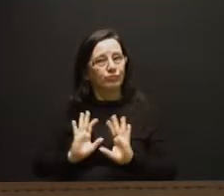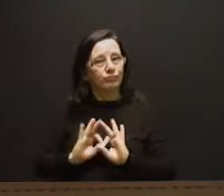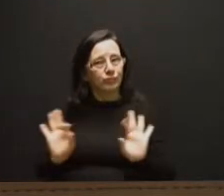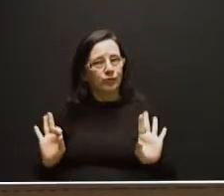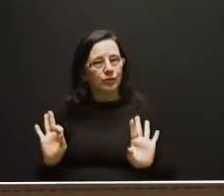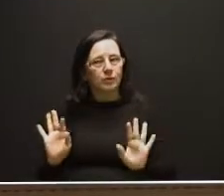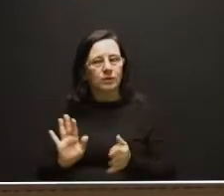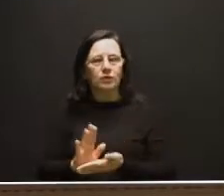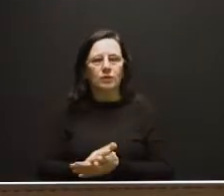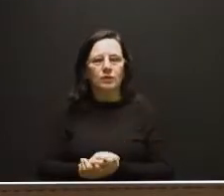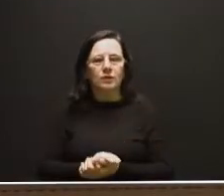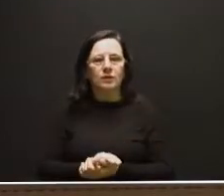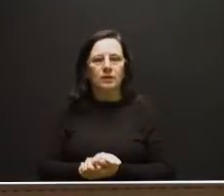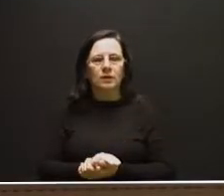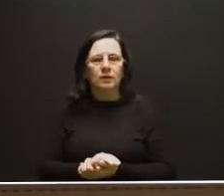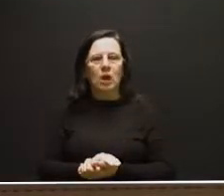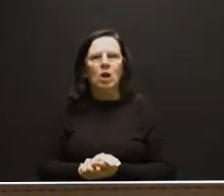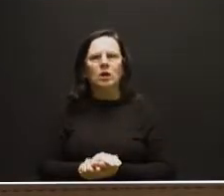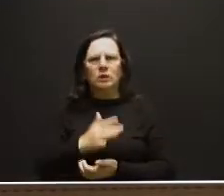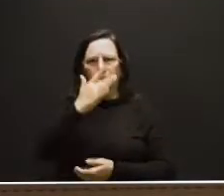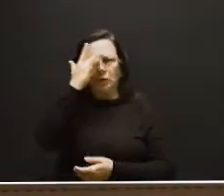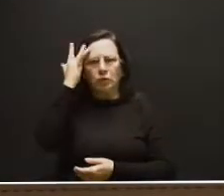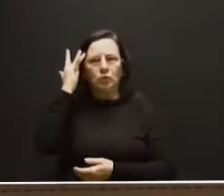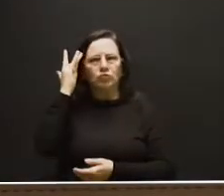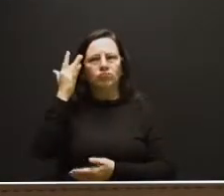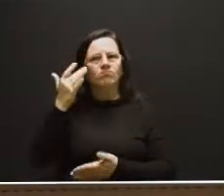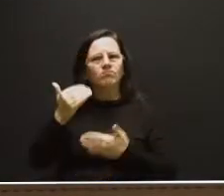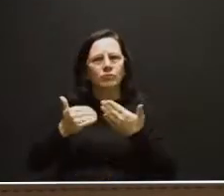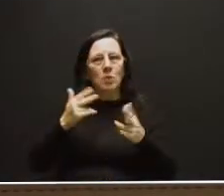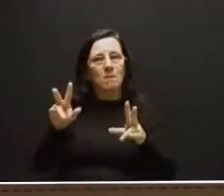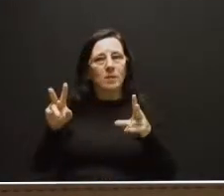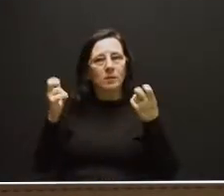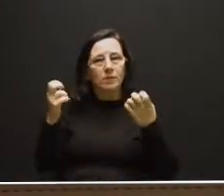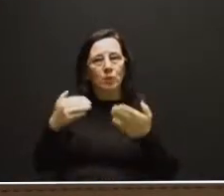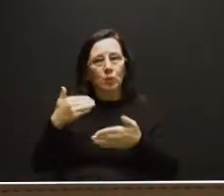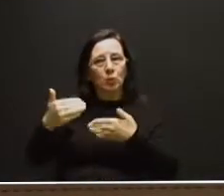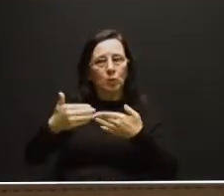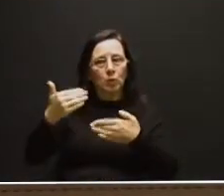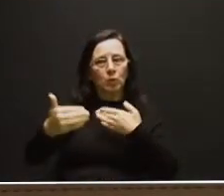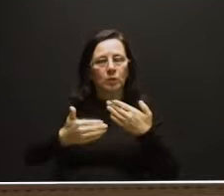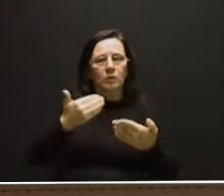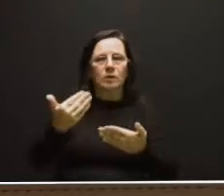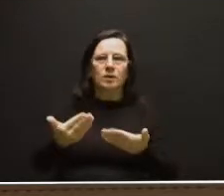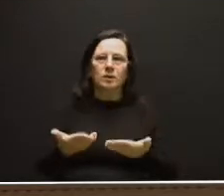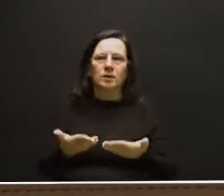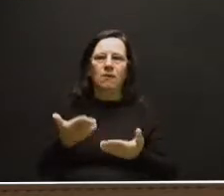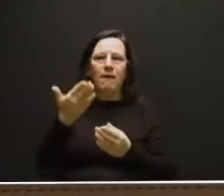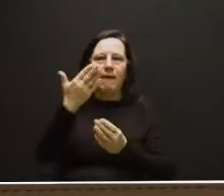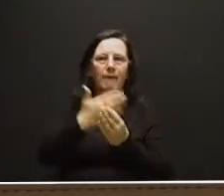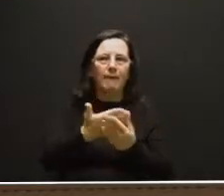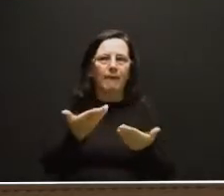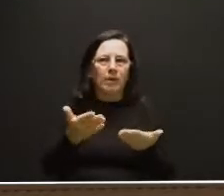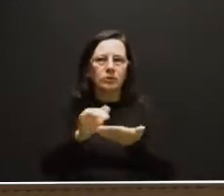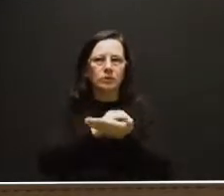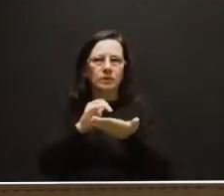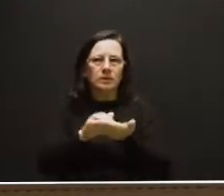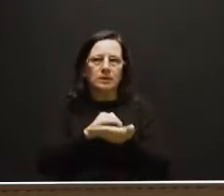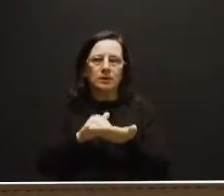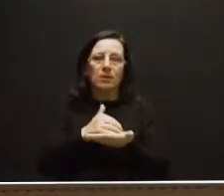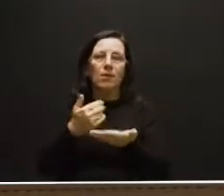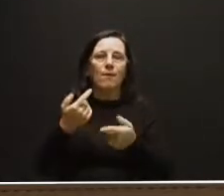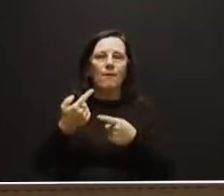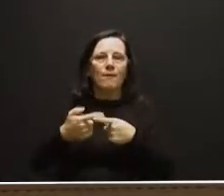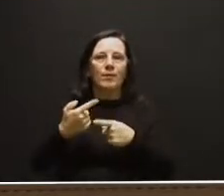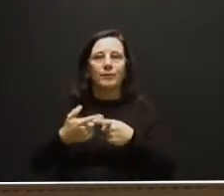infelizmente todo mundo já viu que não produziu aquilo não por conta dele não conduzir aquela passa de jeito que ele quer é porque infelizmente